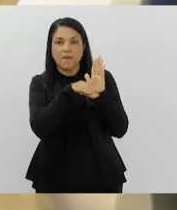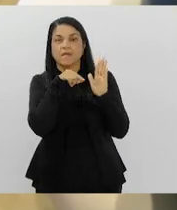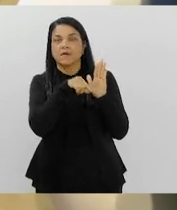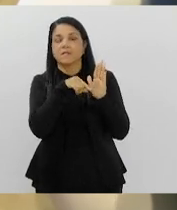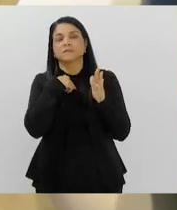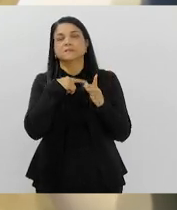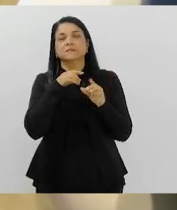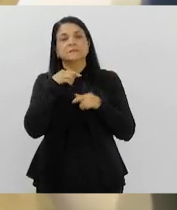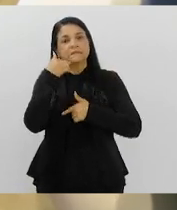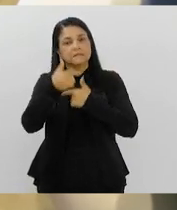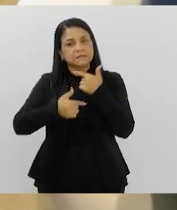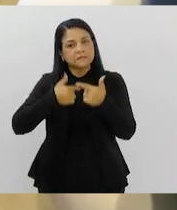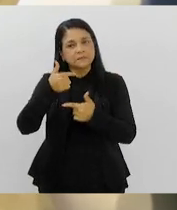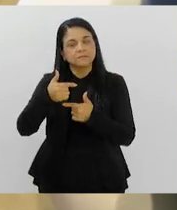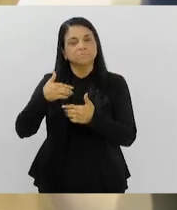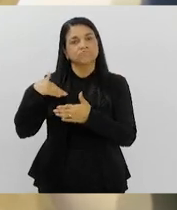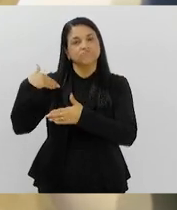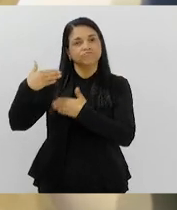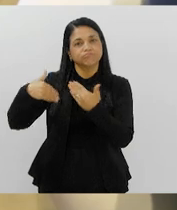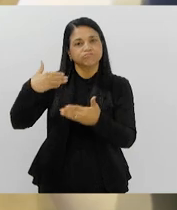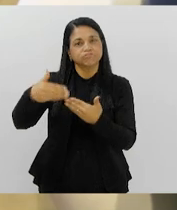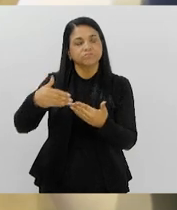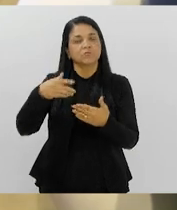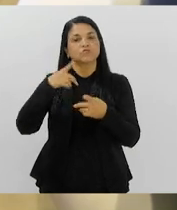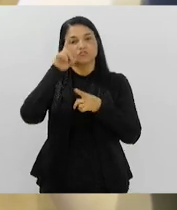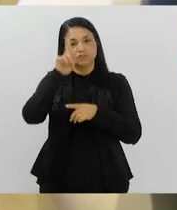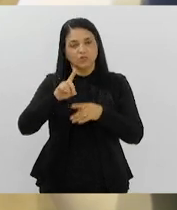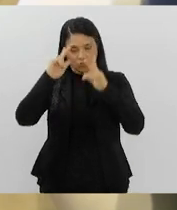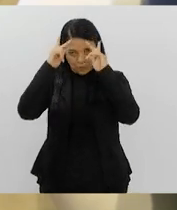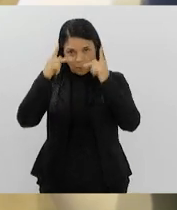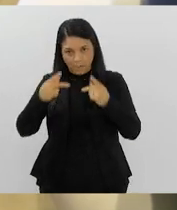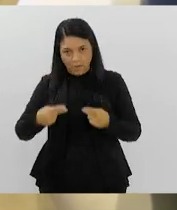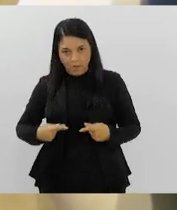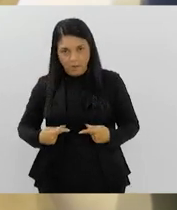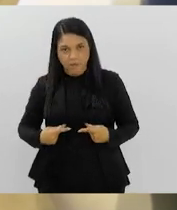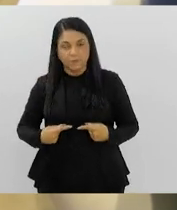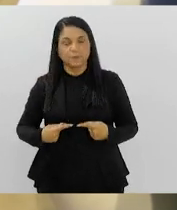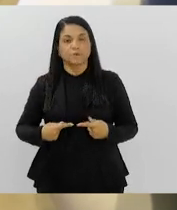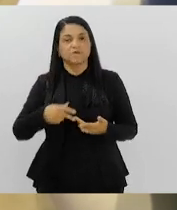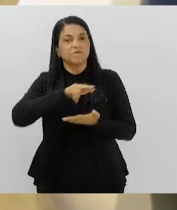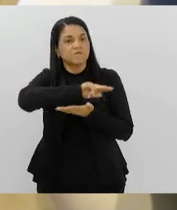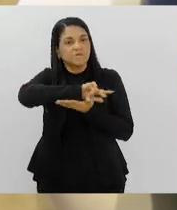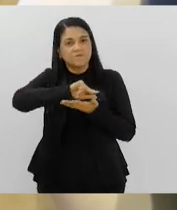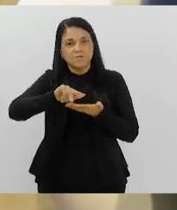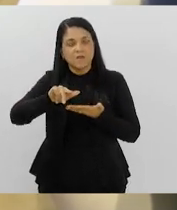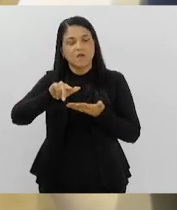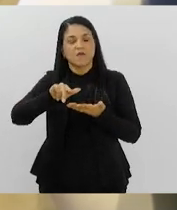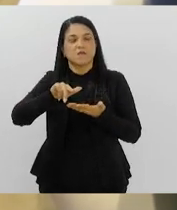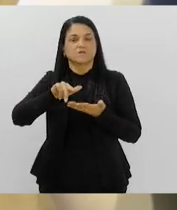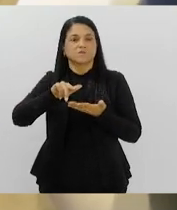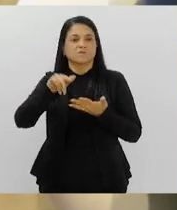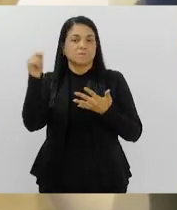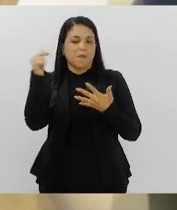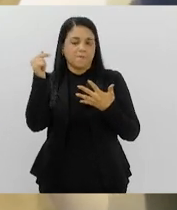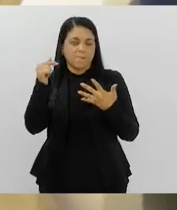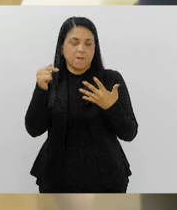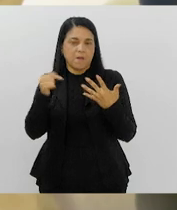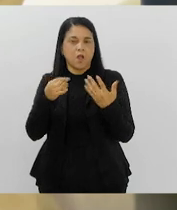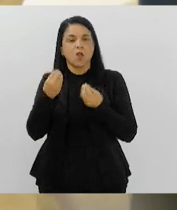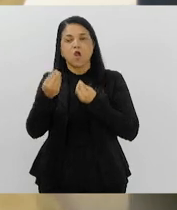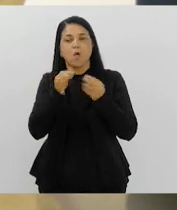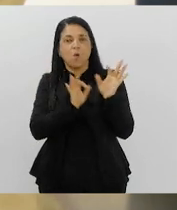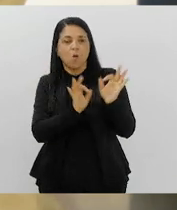vem tratando muito a discussão sobre os direitos humanos, sobre todas as questões de como organizar esse